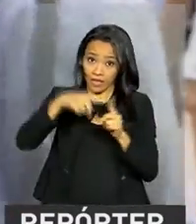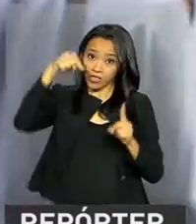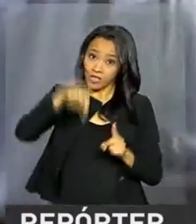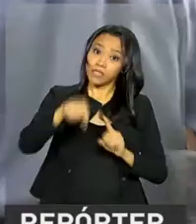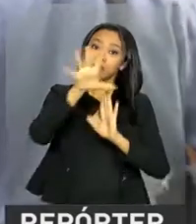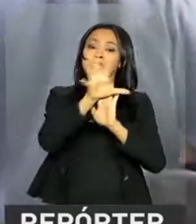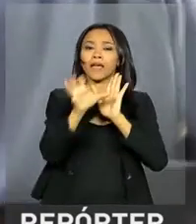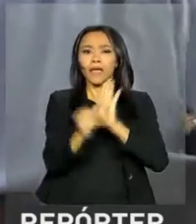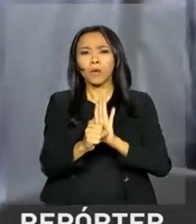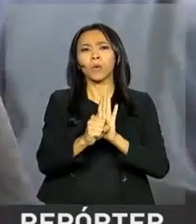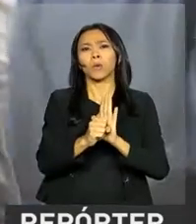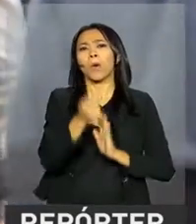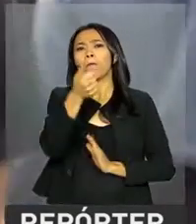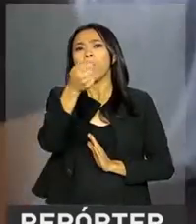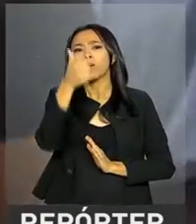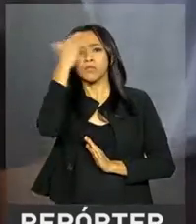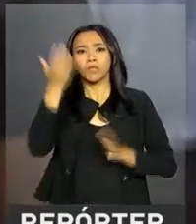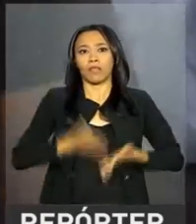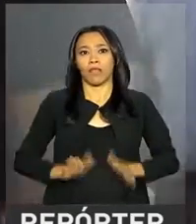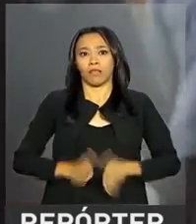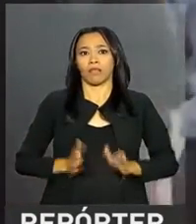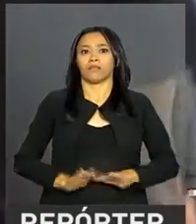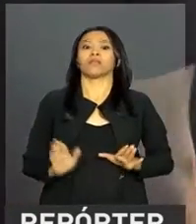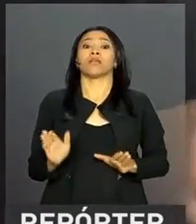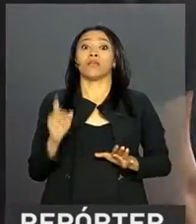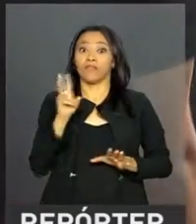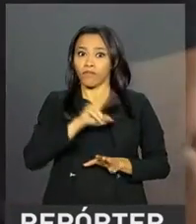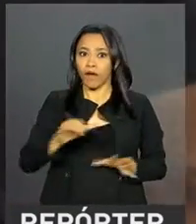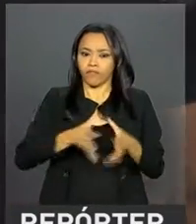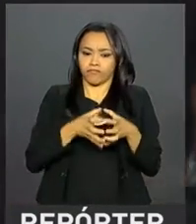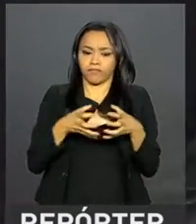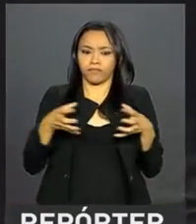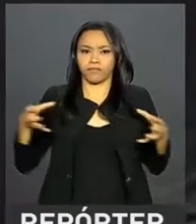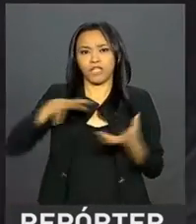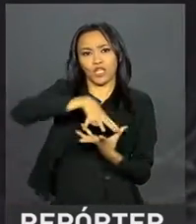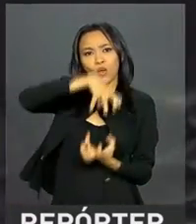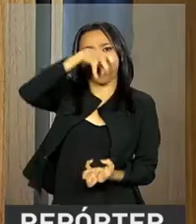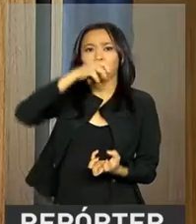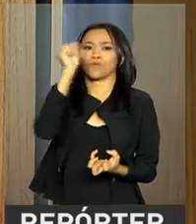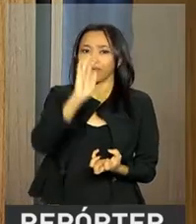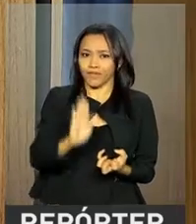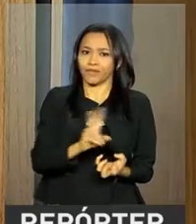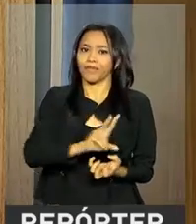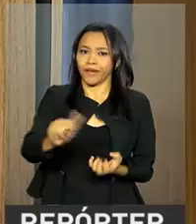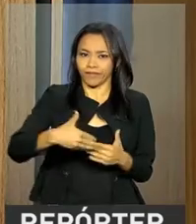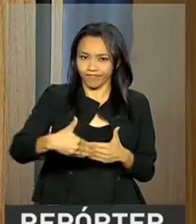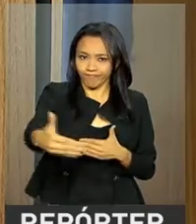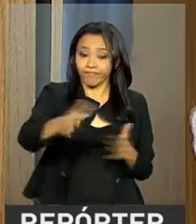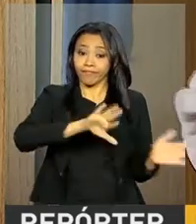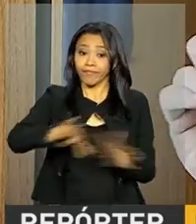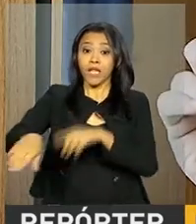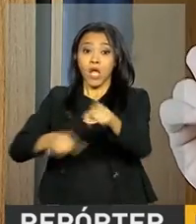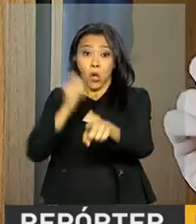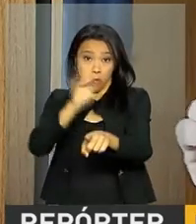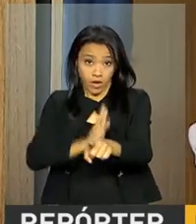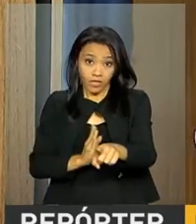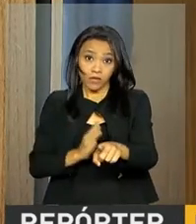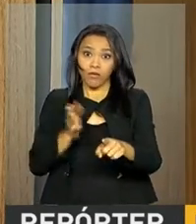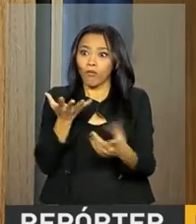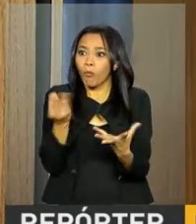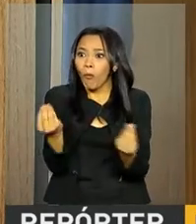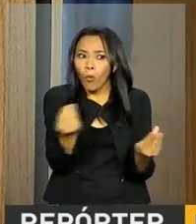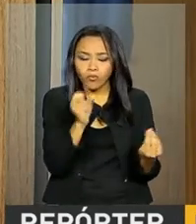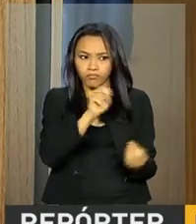menos pessoas vão nascer e vai aumentar o número de idosos no país. O Brasil envelhece muito rápido, né? A